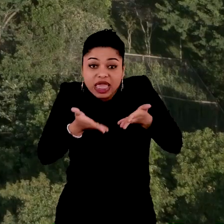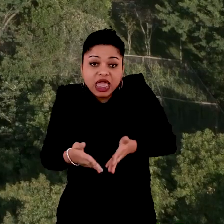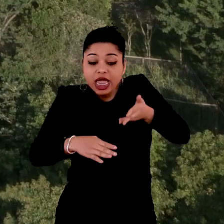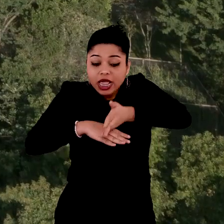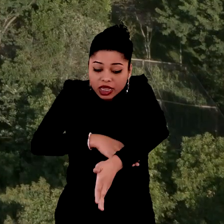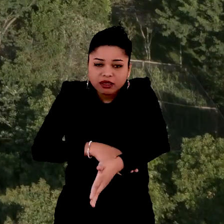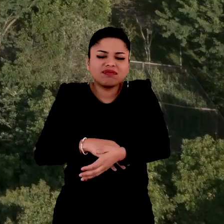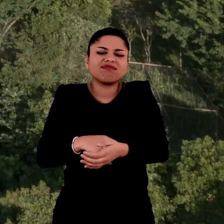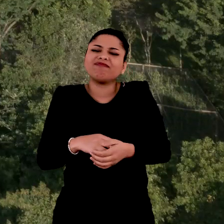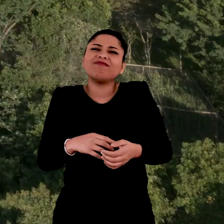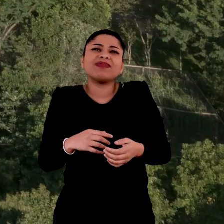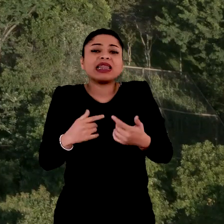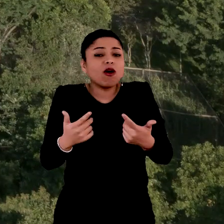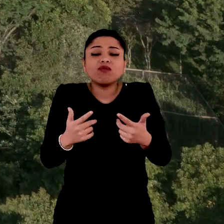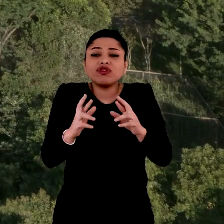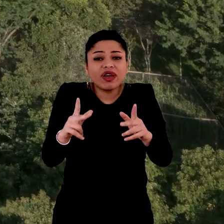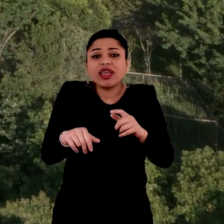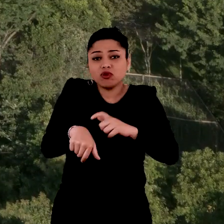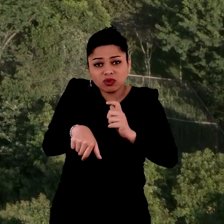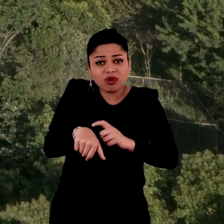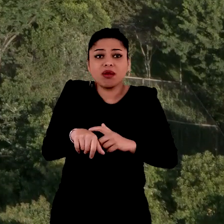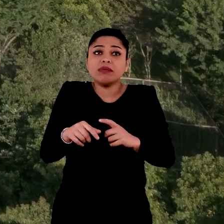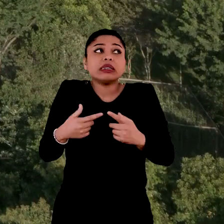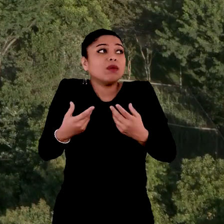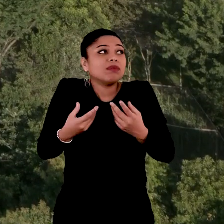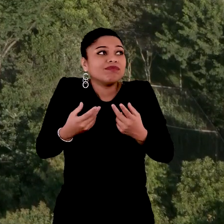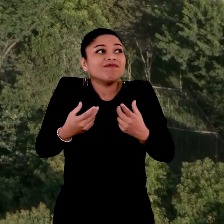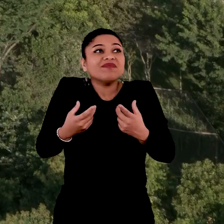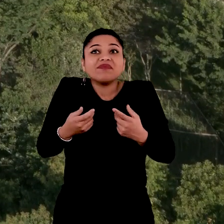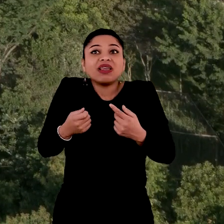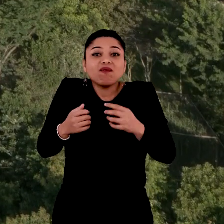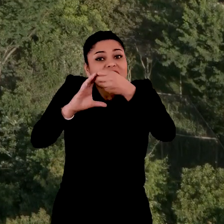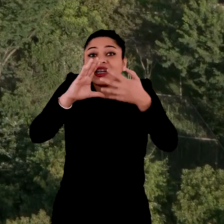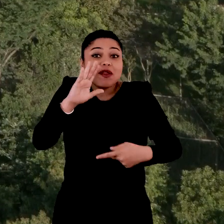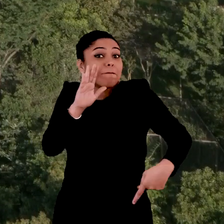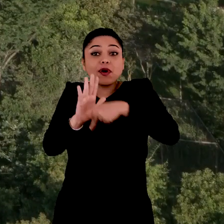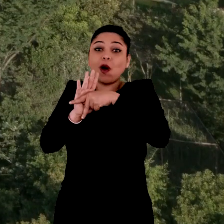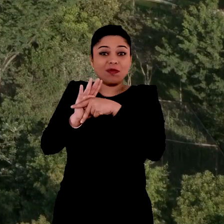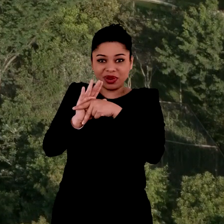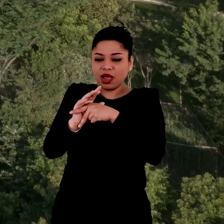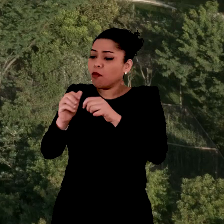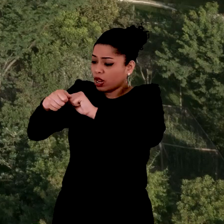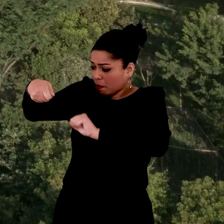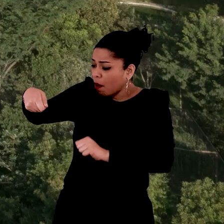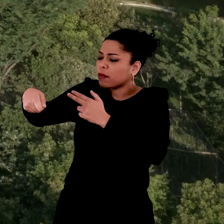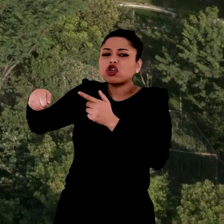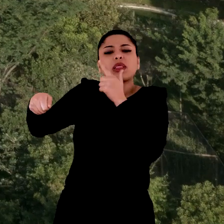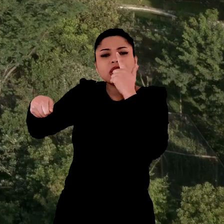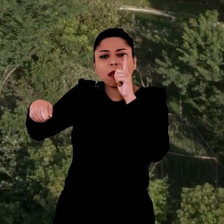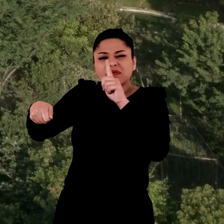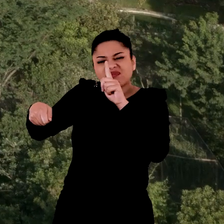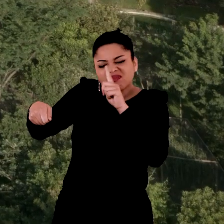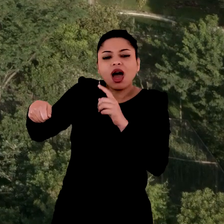posteriormente. Estando lá, as definições e projetos e detalhes foram repensados, pensados novamente, e foram pensados muitos deles